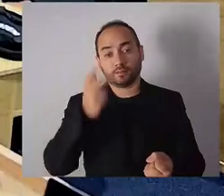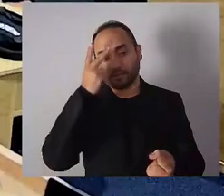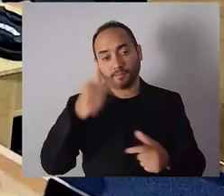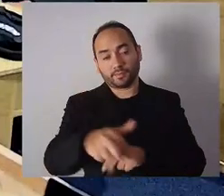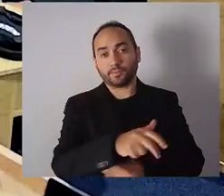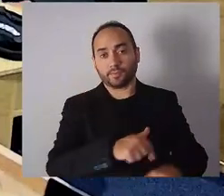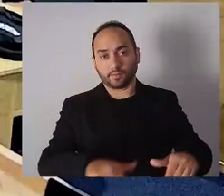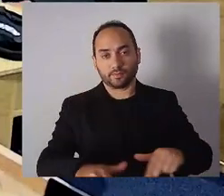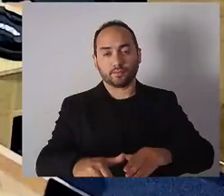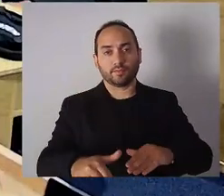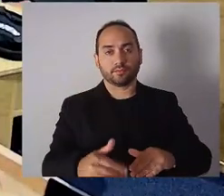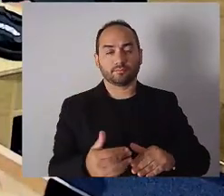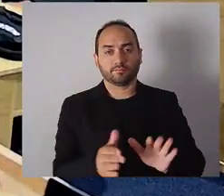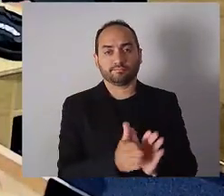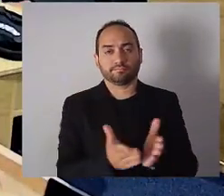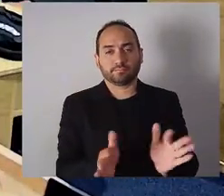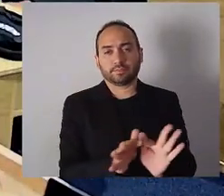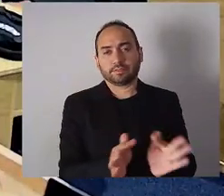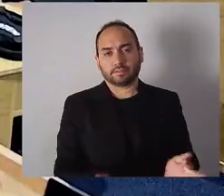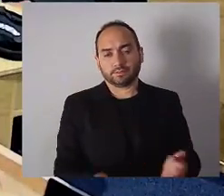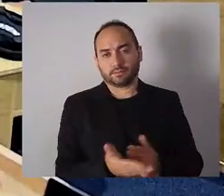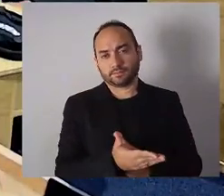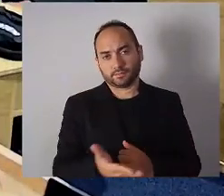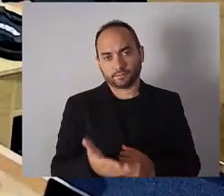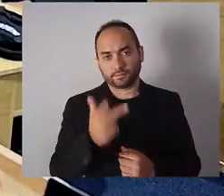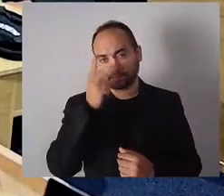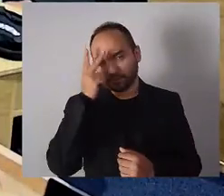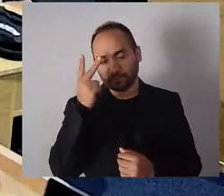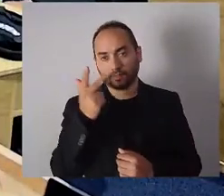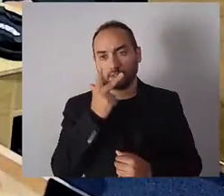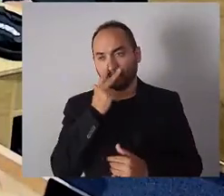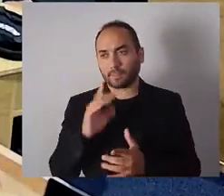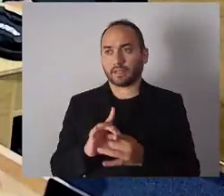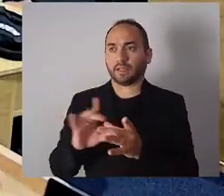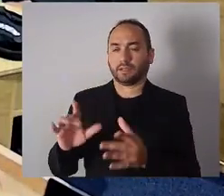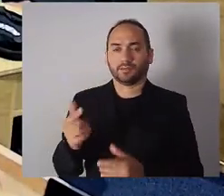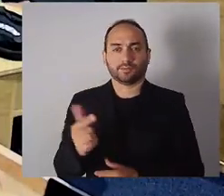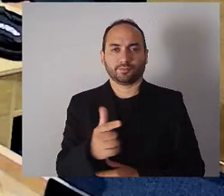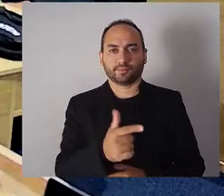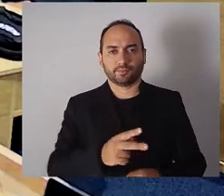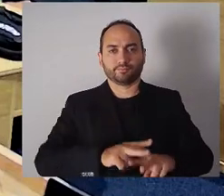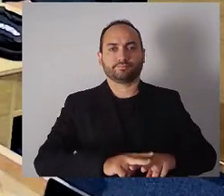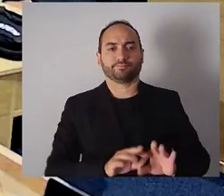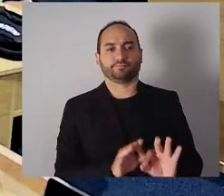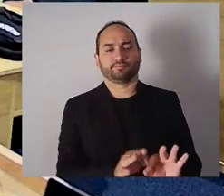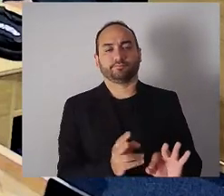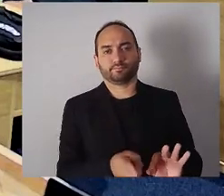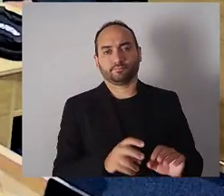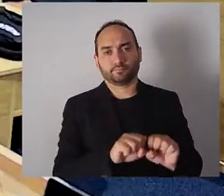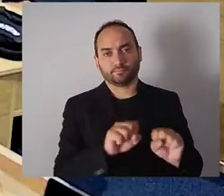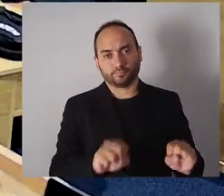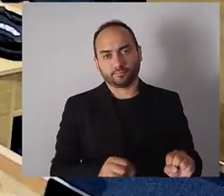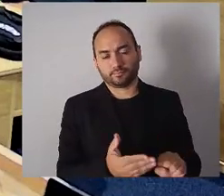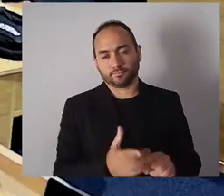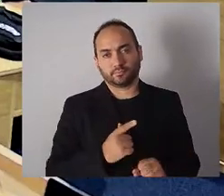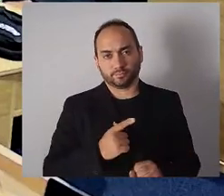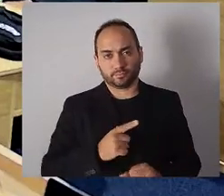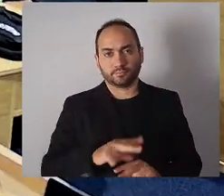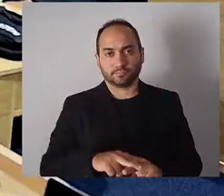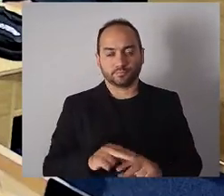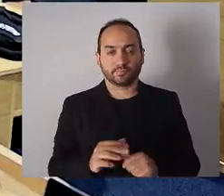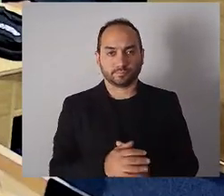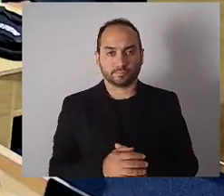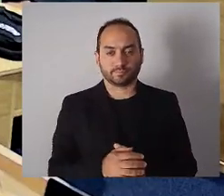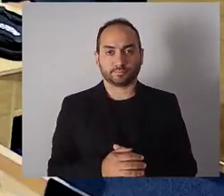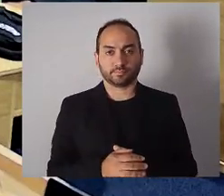em situação de vulnerabilidade, pessoas privadas de liberdade e egressas do sistema penitenciário,